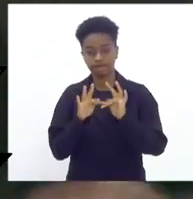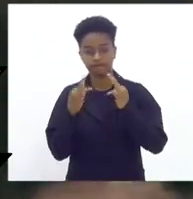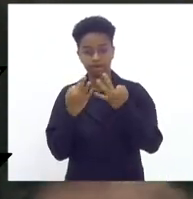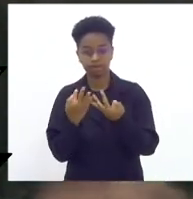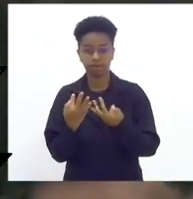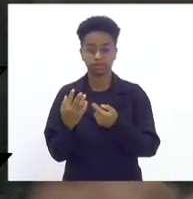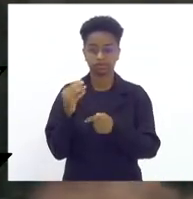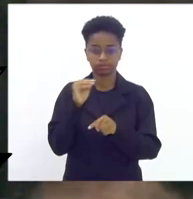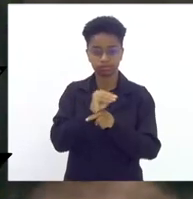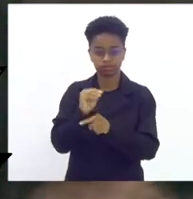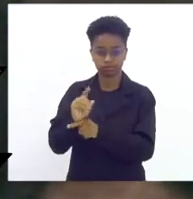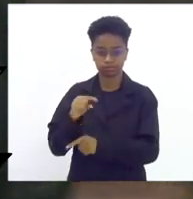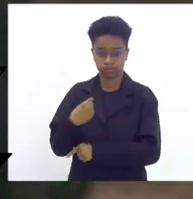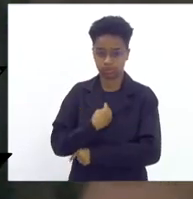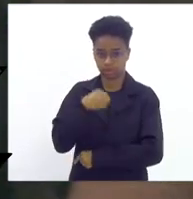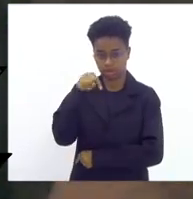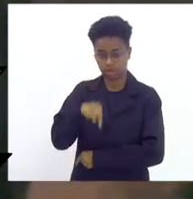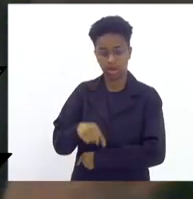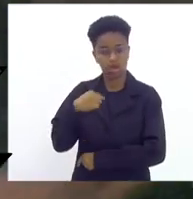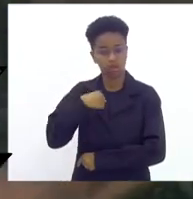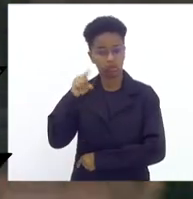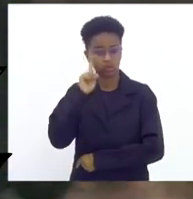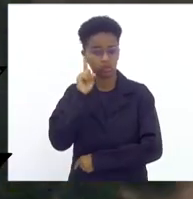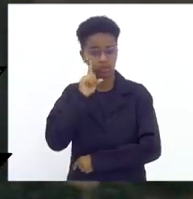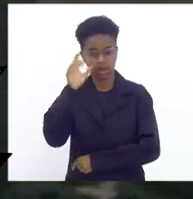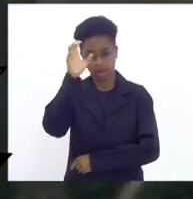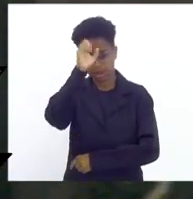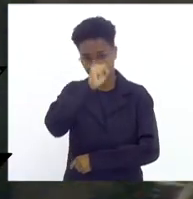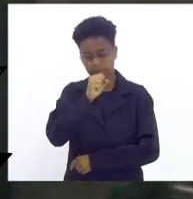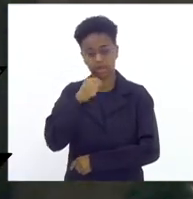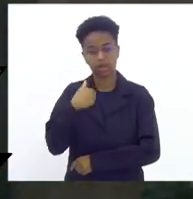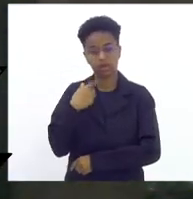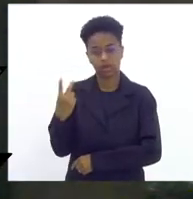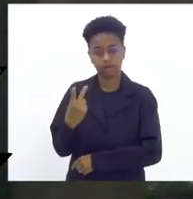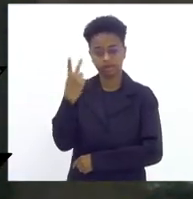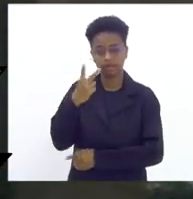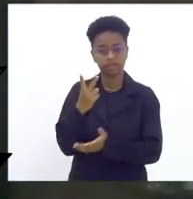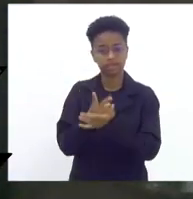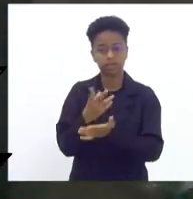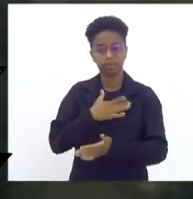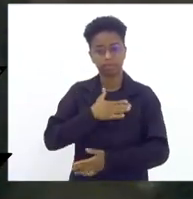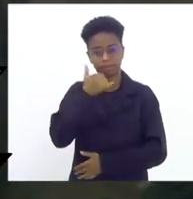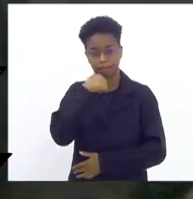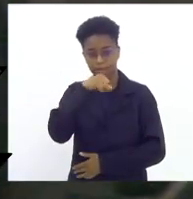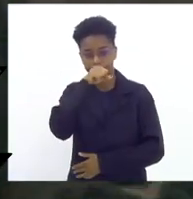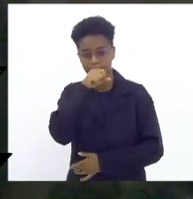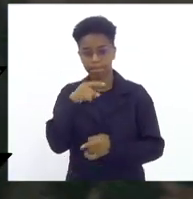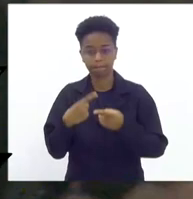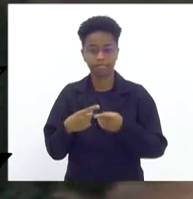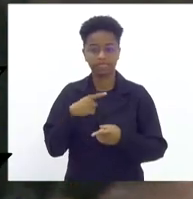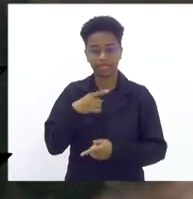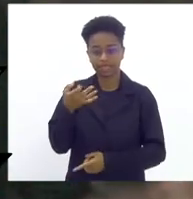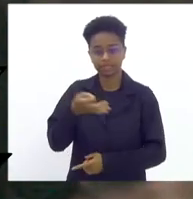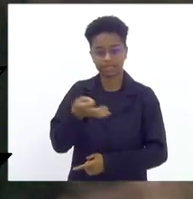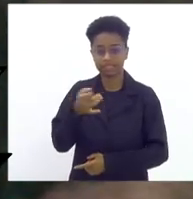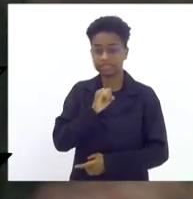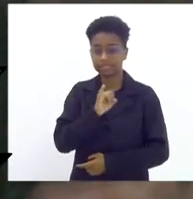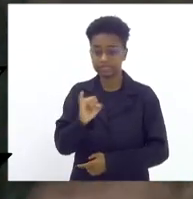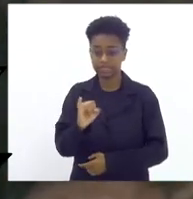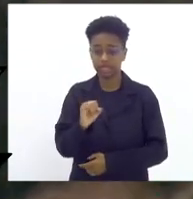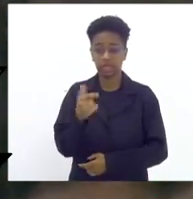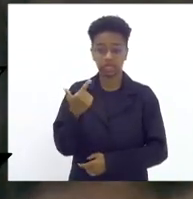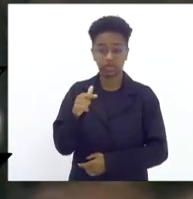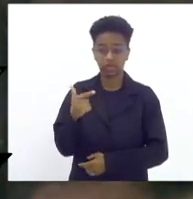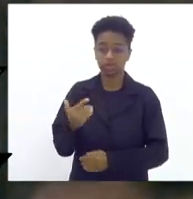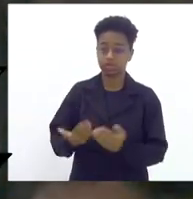mantém aqui eu cada dia aprendo com Mônica valorizar mais e mais a minha mãe que eu tenho certeza que se não tivesse tido uma